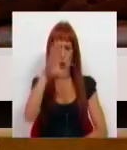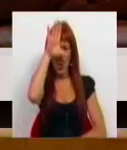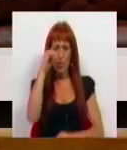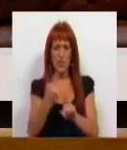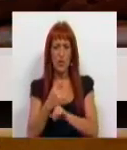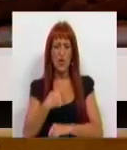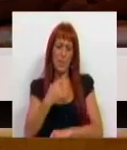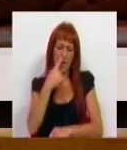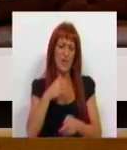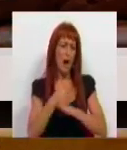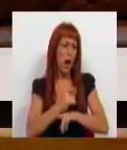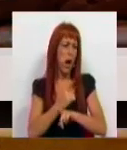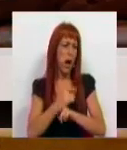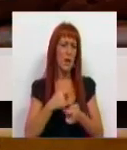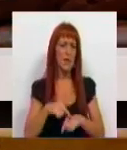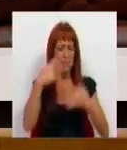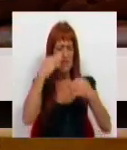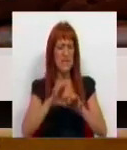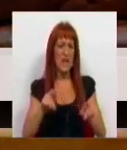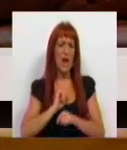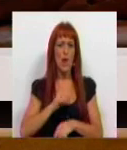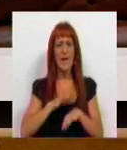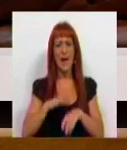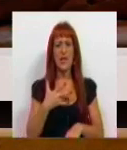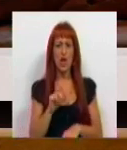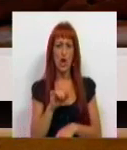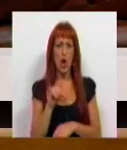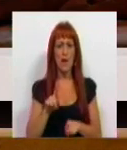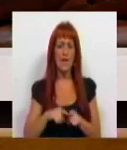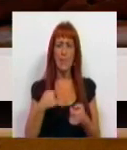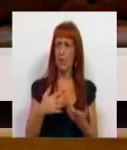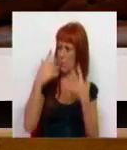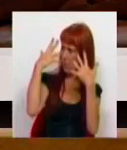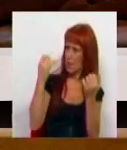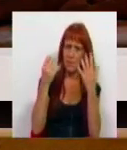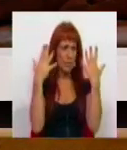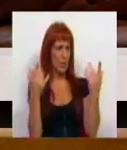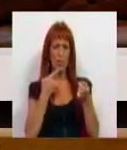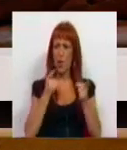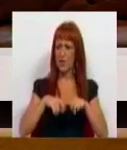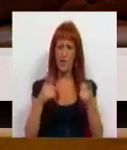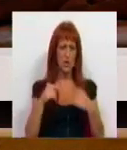governantes prefiram continuar a portar-se como a nossa querida Dory, sempre a espantar-se, de novo,